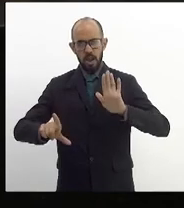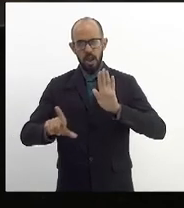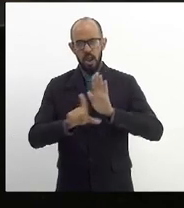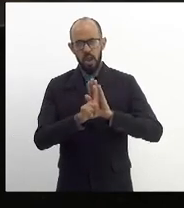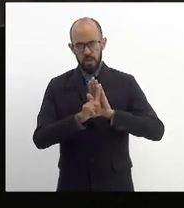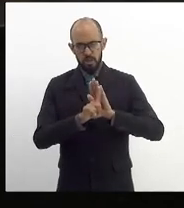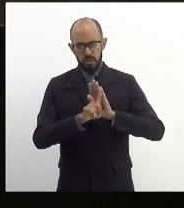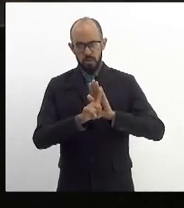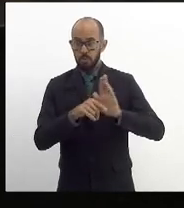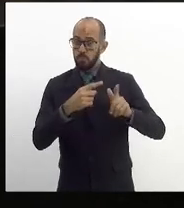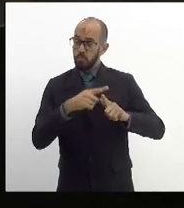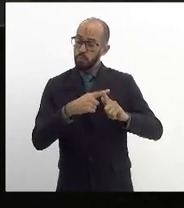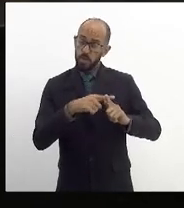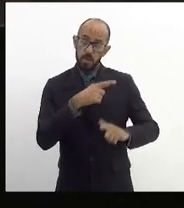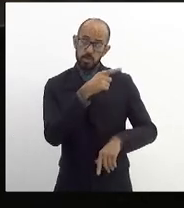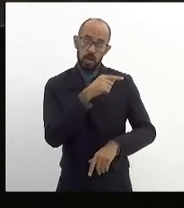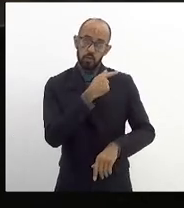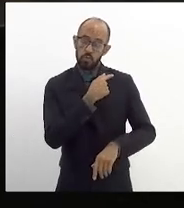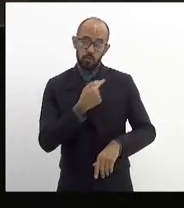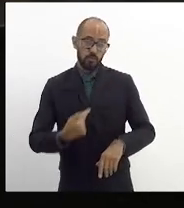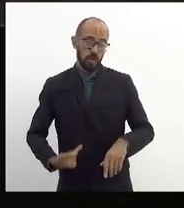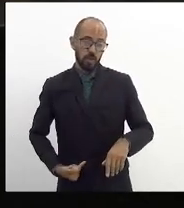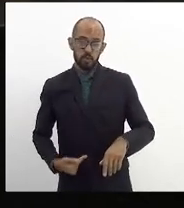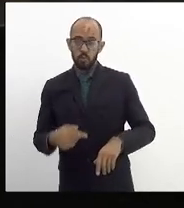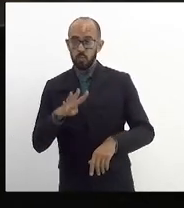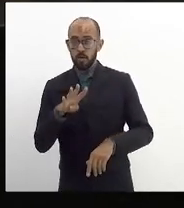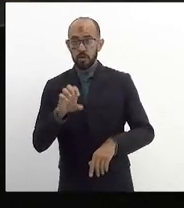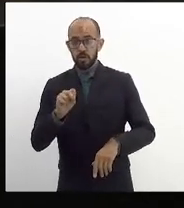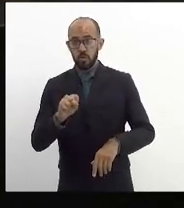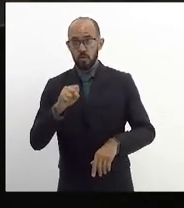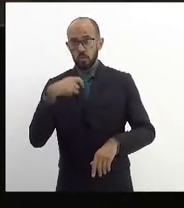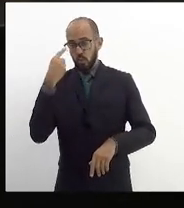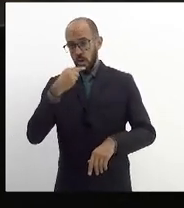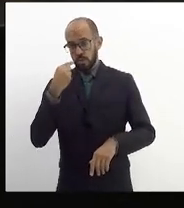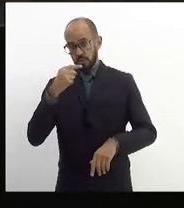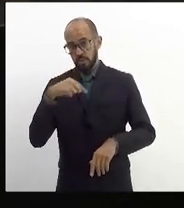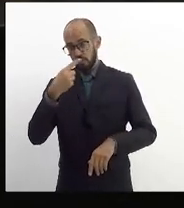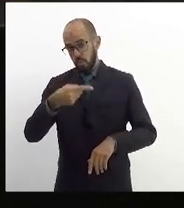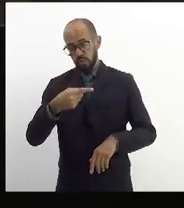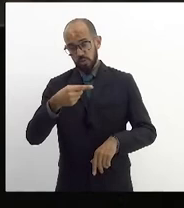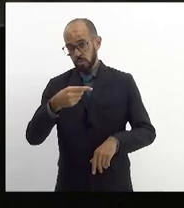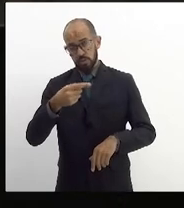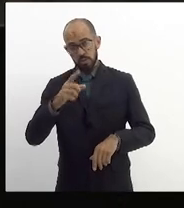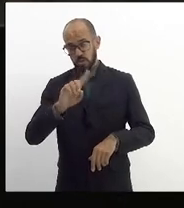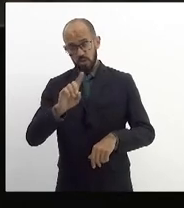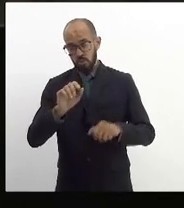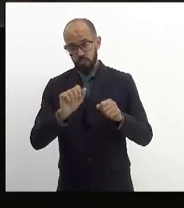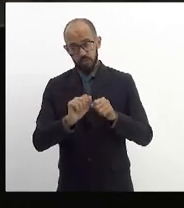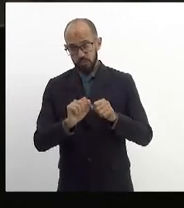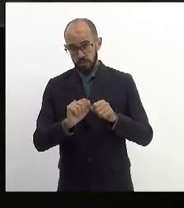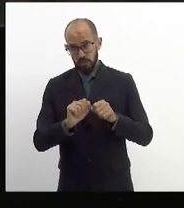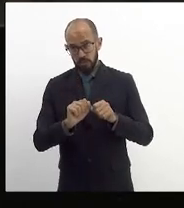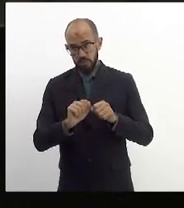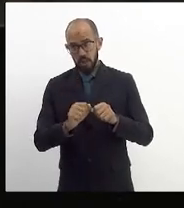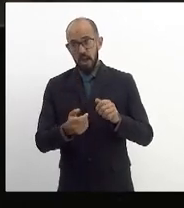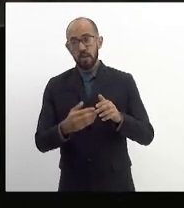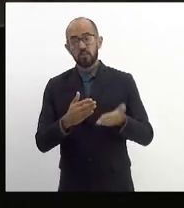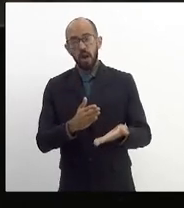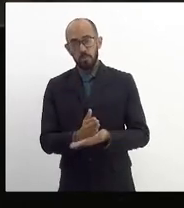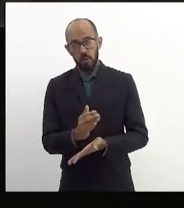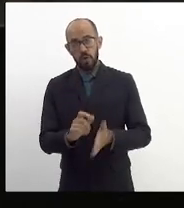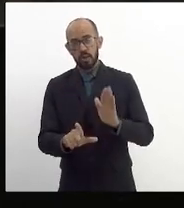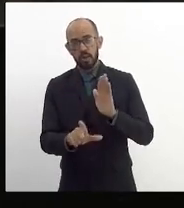já que o governador do Estado passado 48 Horas não fez e temos então a lei